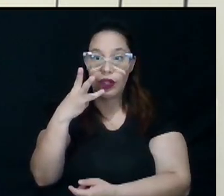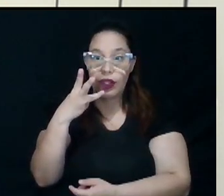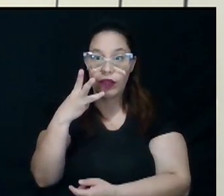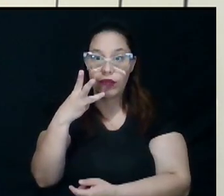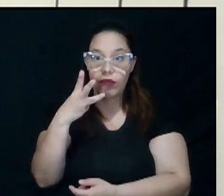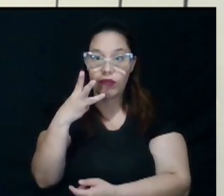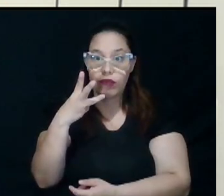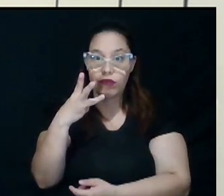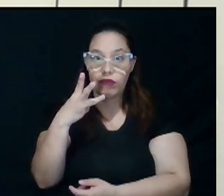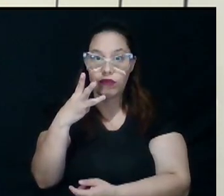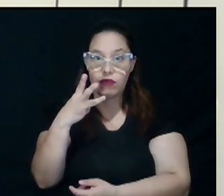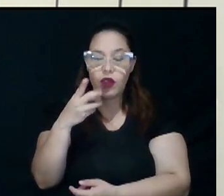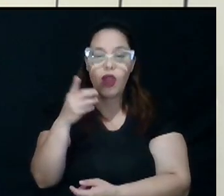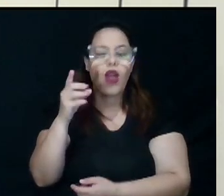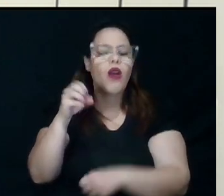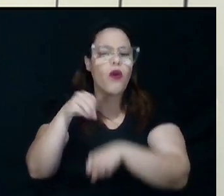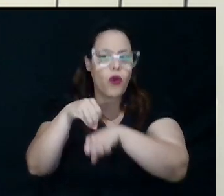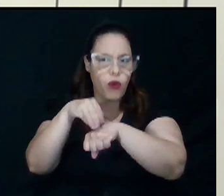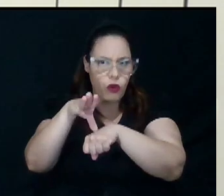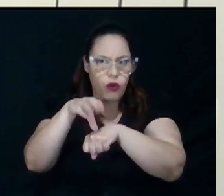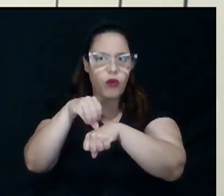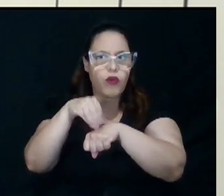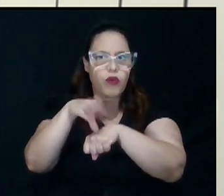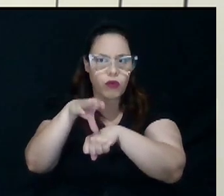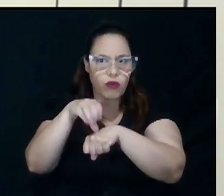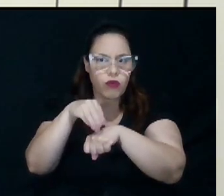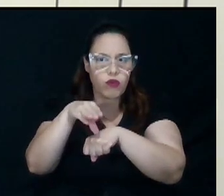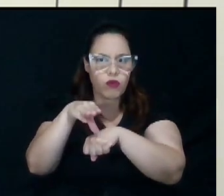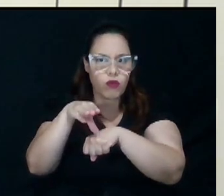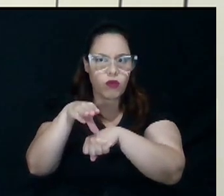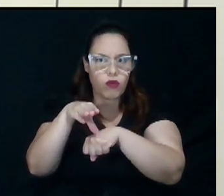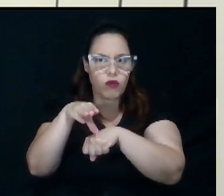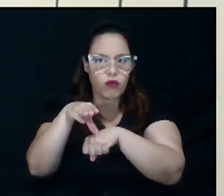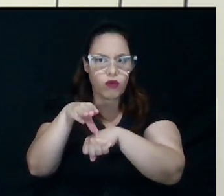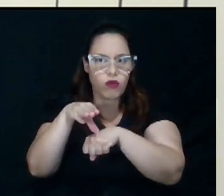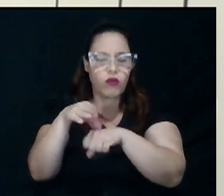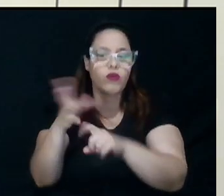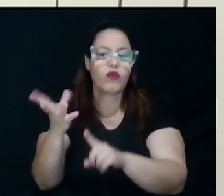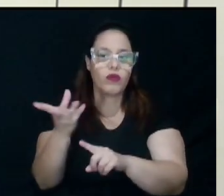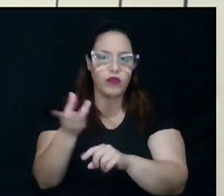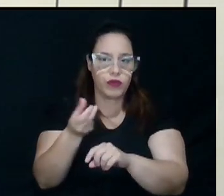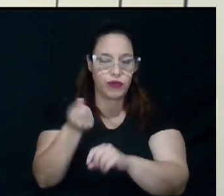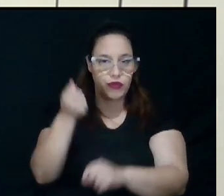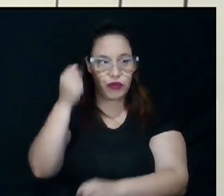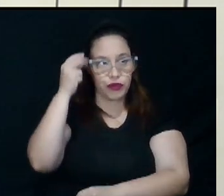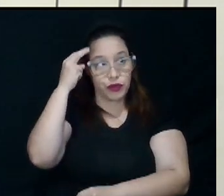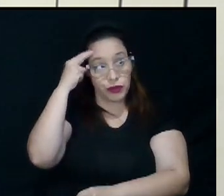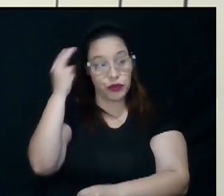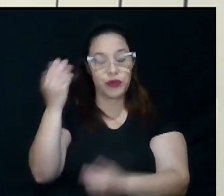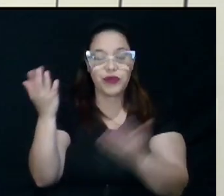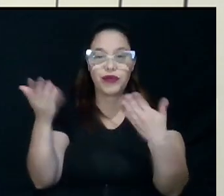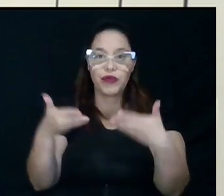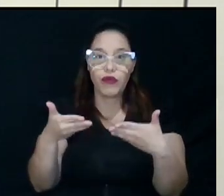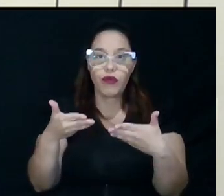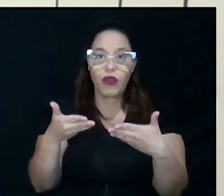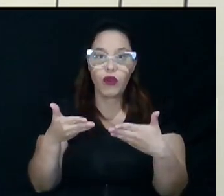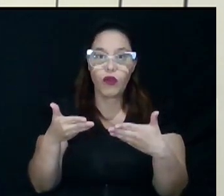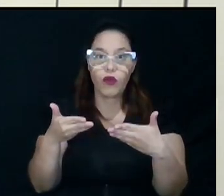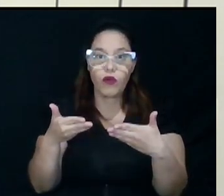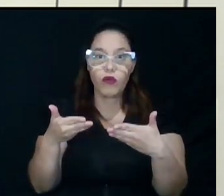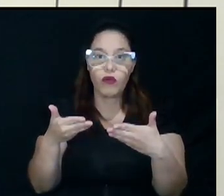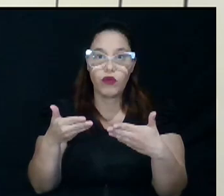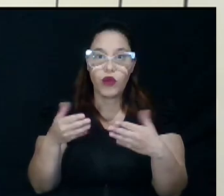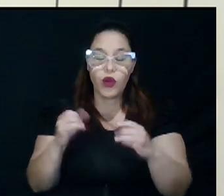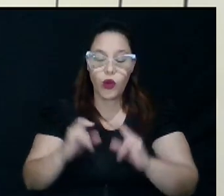Fica a Dica, sobre prevenção de acidentes com as crianças. E hoje é sobre acidentes com elevadores